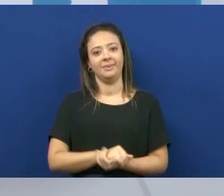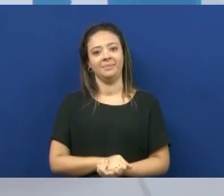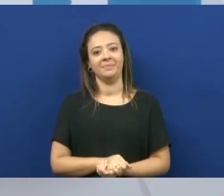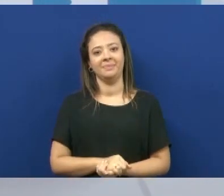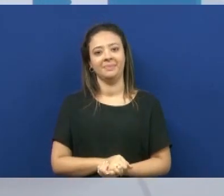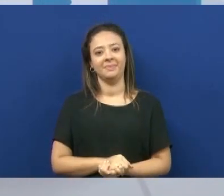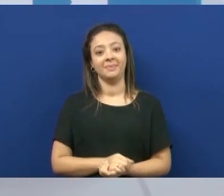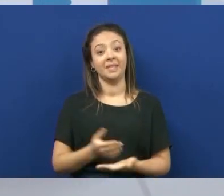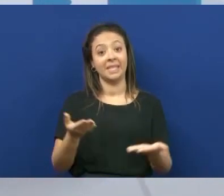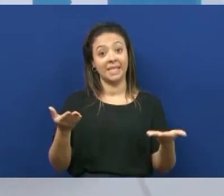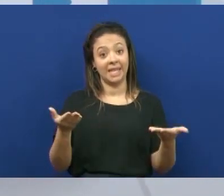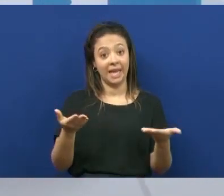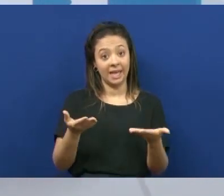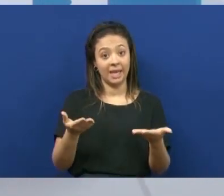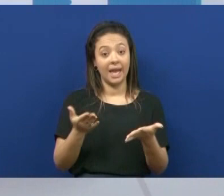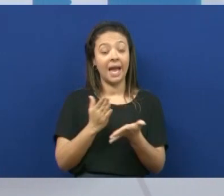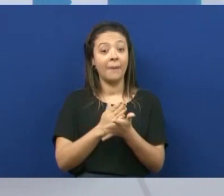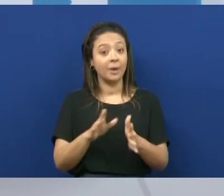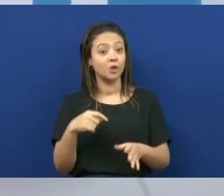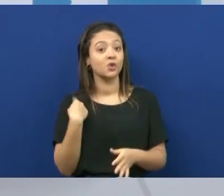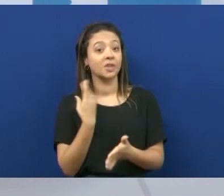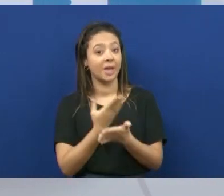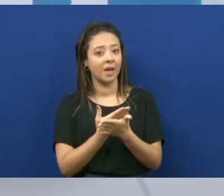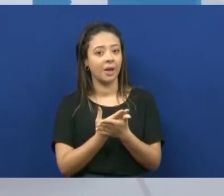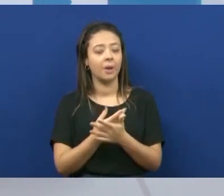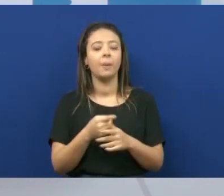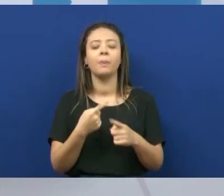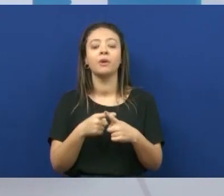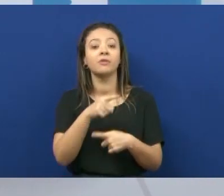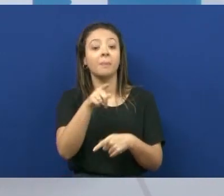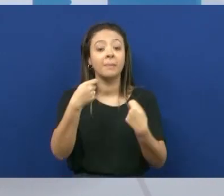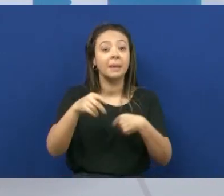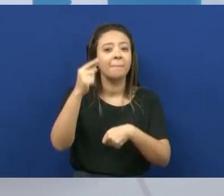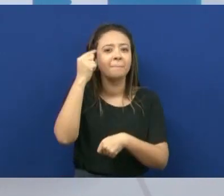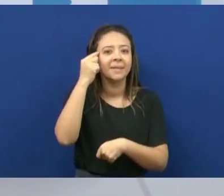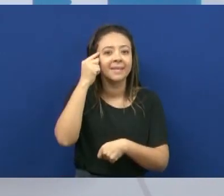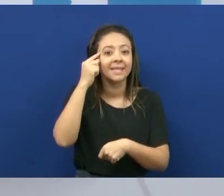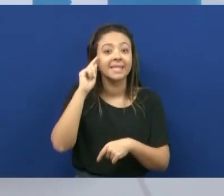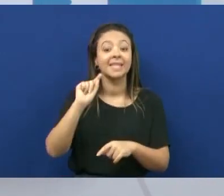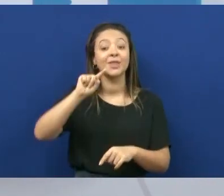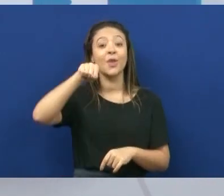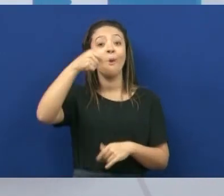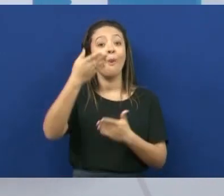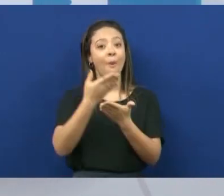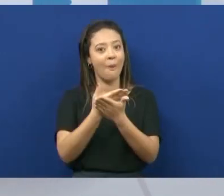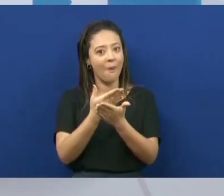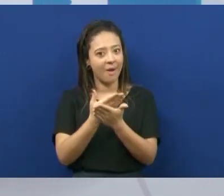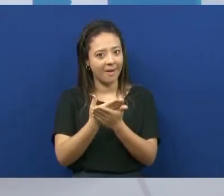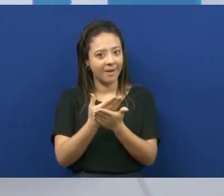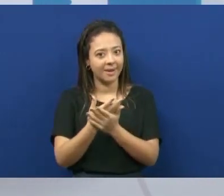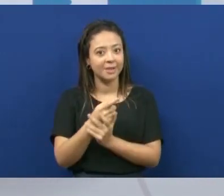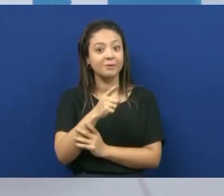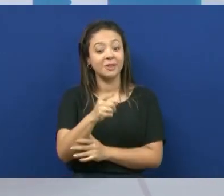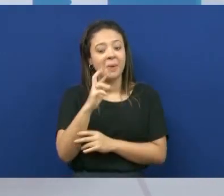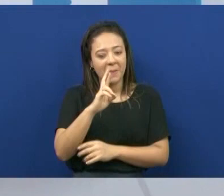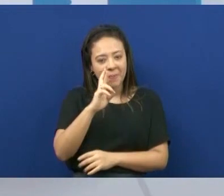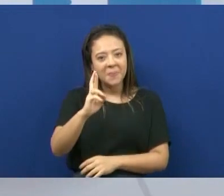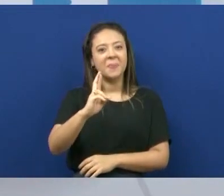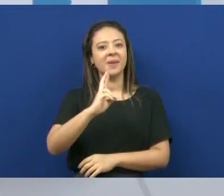nós vamos finalizar por aqui para que você pense um pouco e na próxima aula, quando nós voltarmos, você